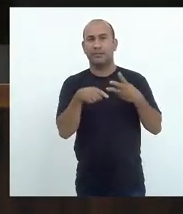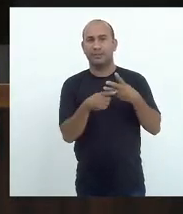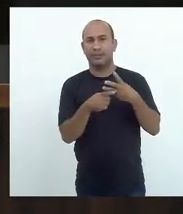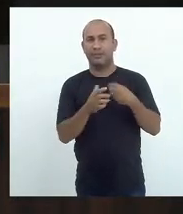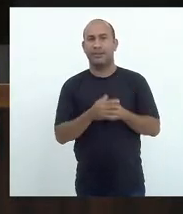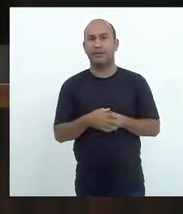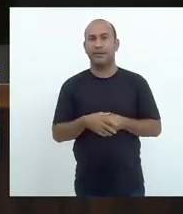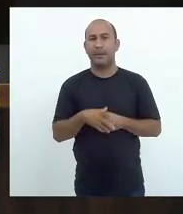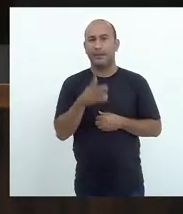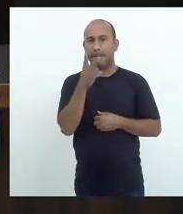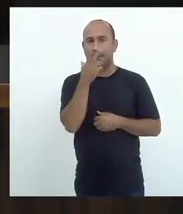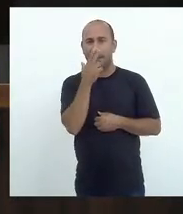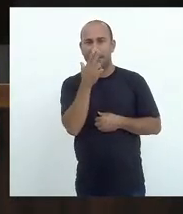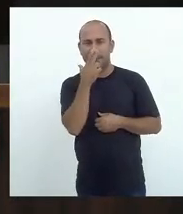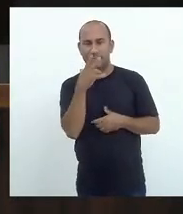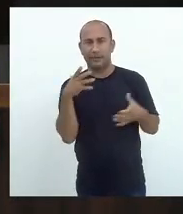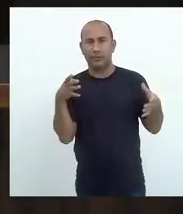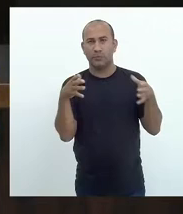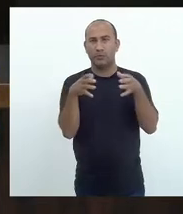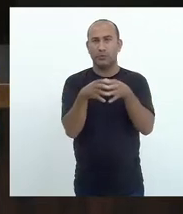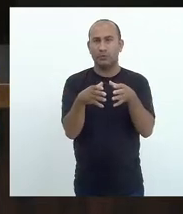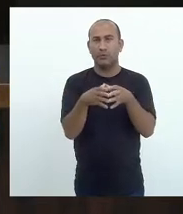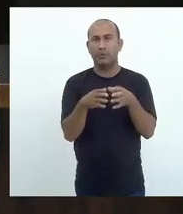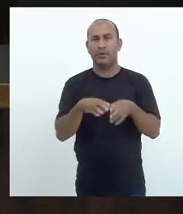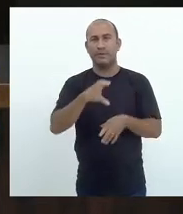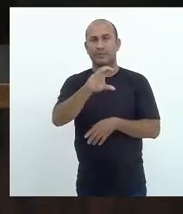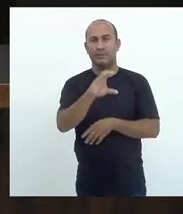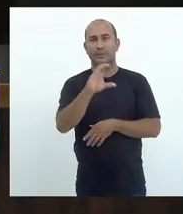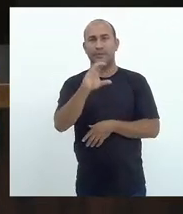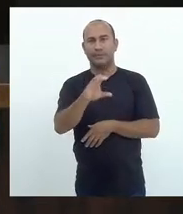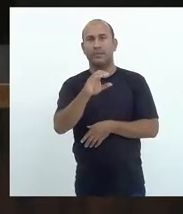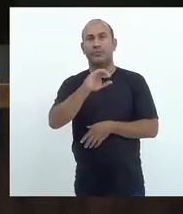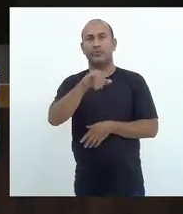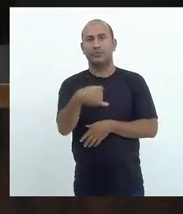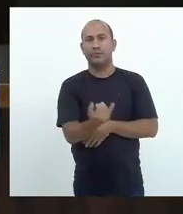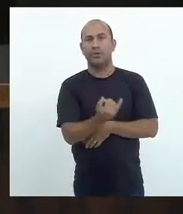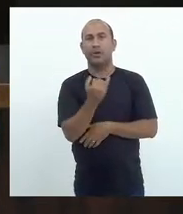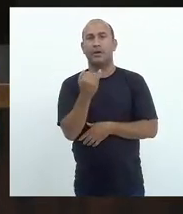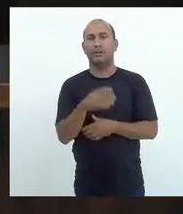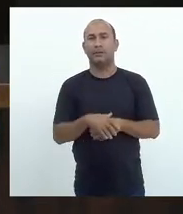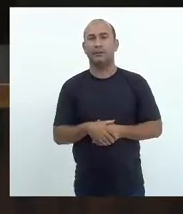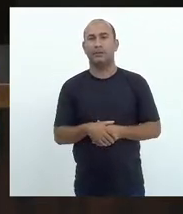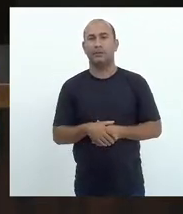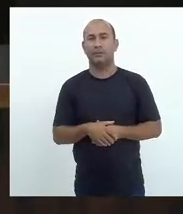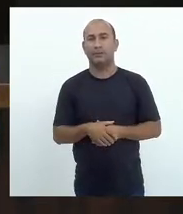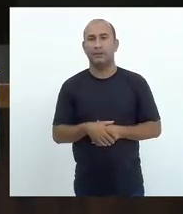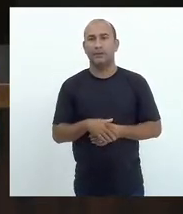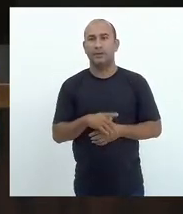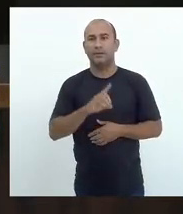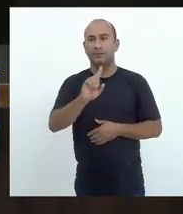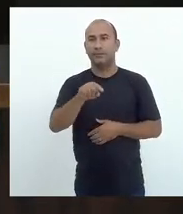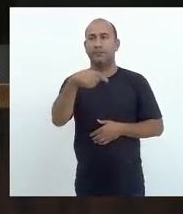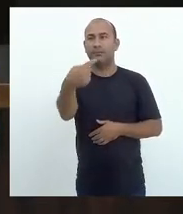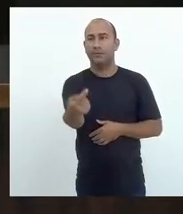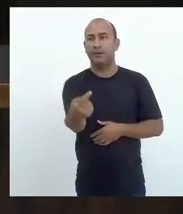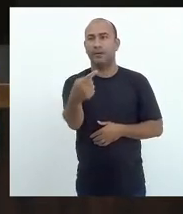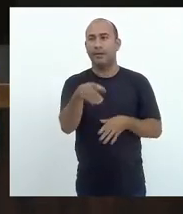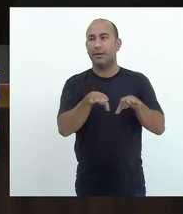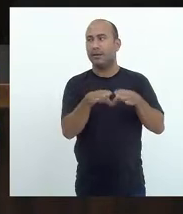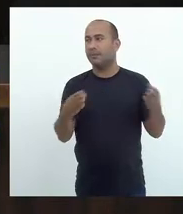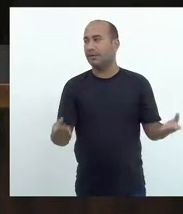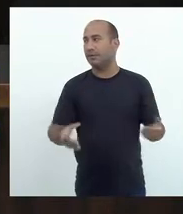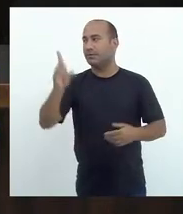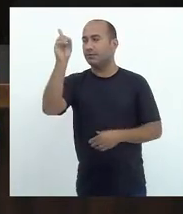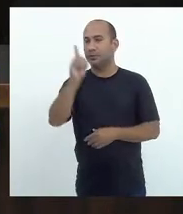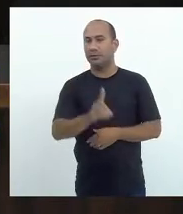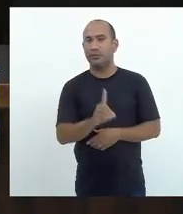de pareceres das comissões CCJ, normas internas e proposições externas e da mesa diretora,